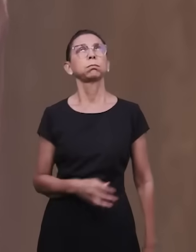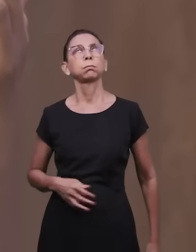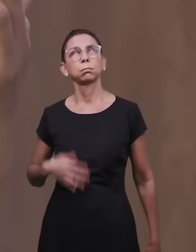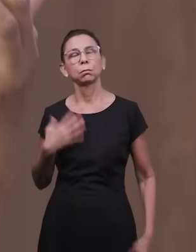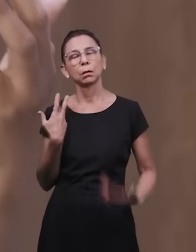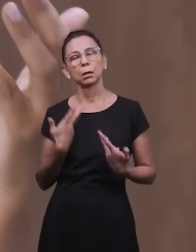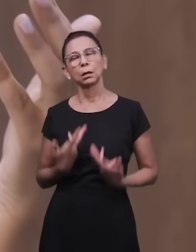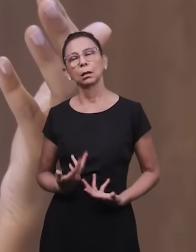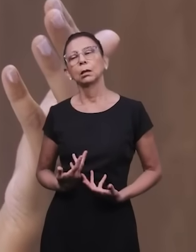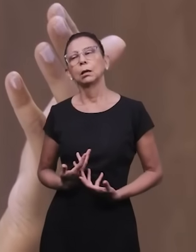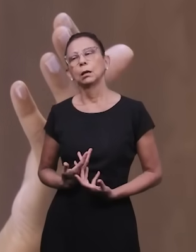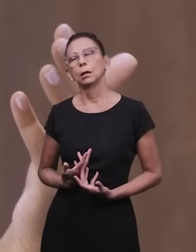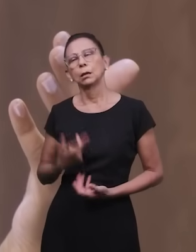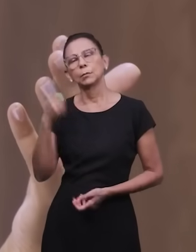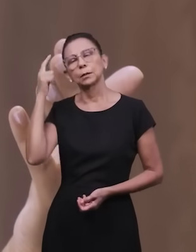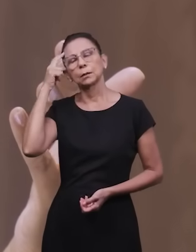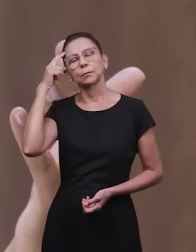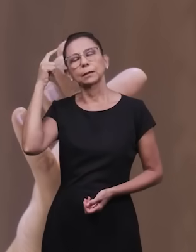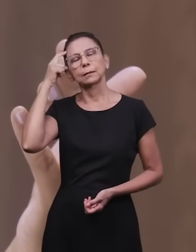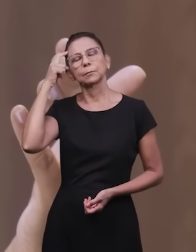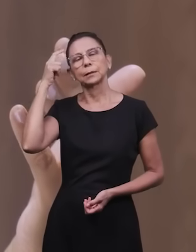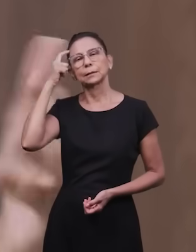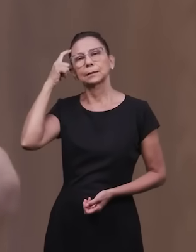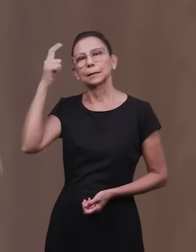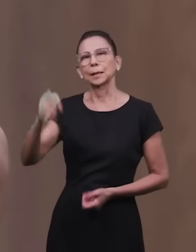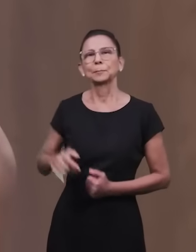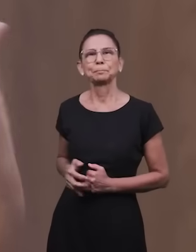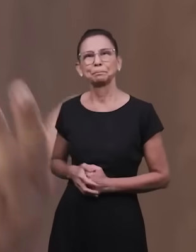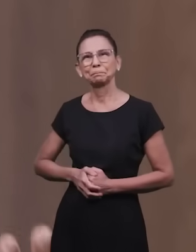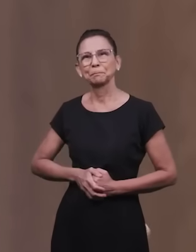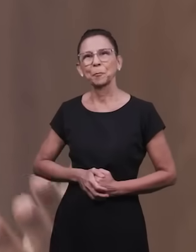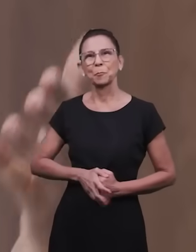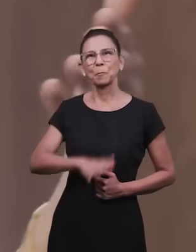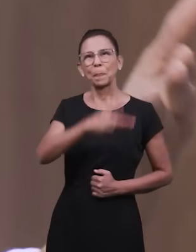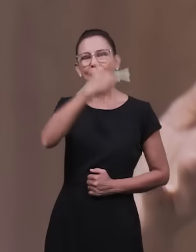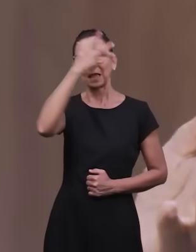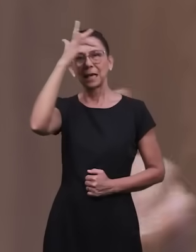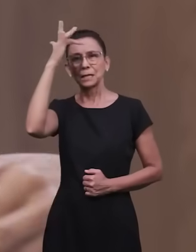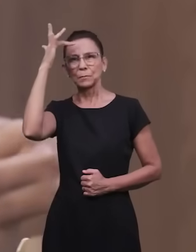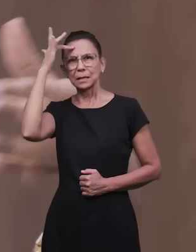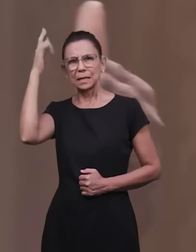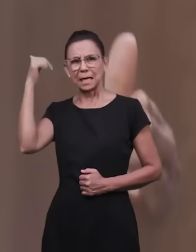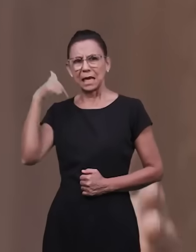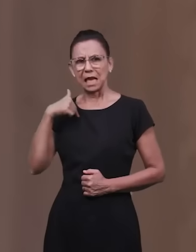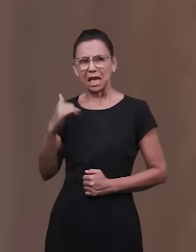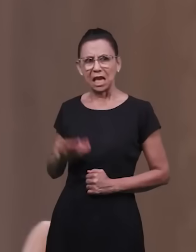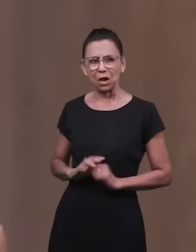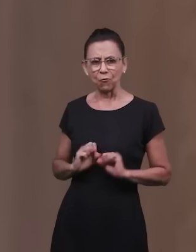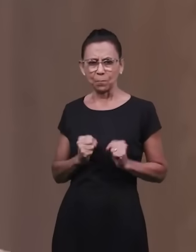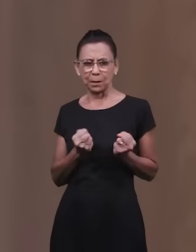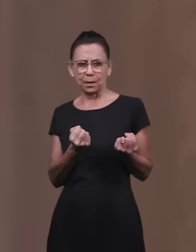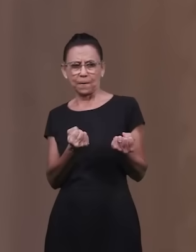está cansado, desde a imaginação. E as pessoas pretendem se proteger porque acham,